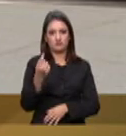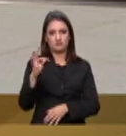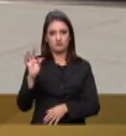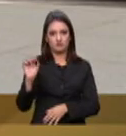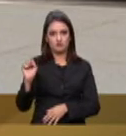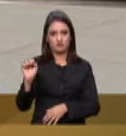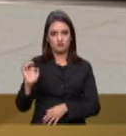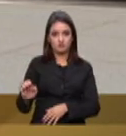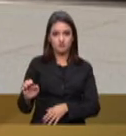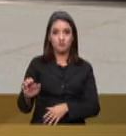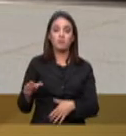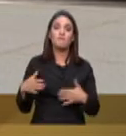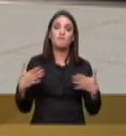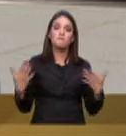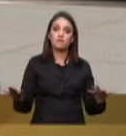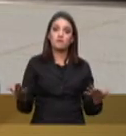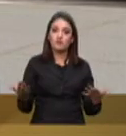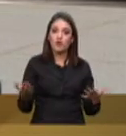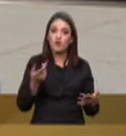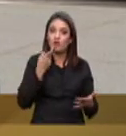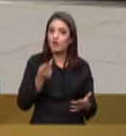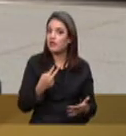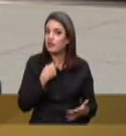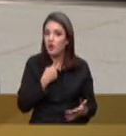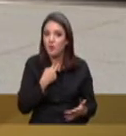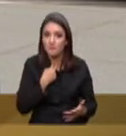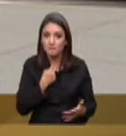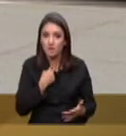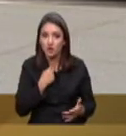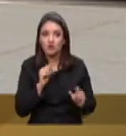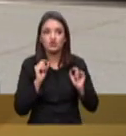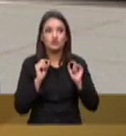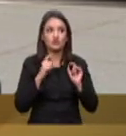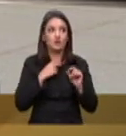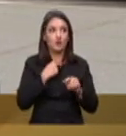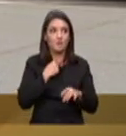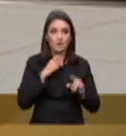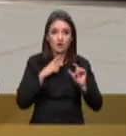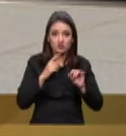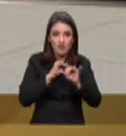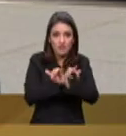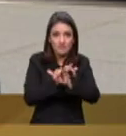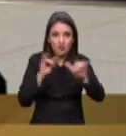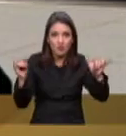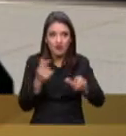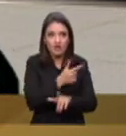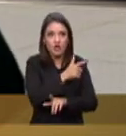22.261/2006 do TSE, sendo, no entanto, vedada a propaganda em provedores de conexão de internet.